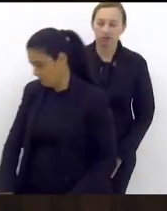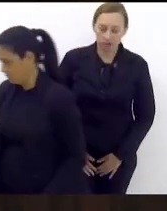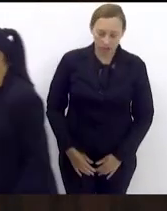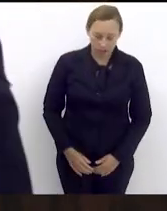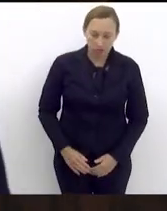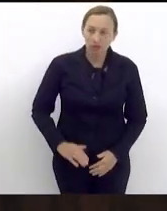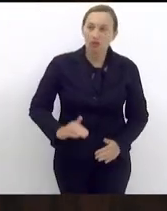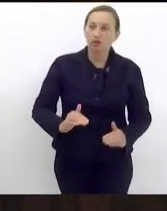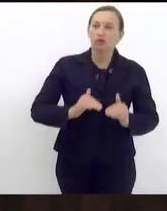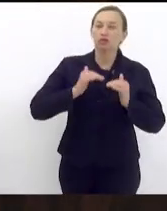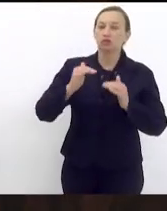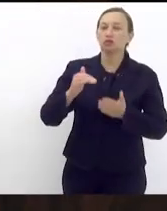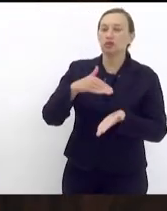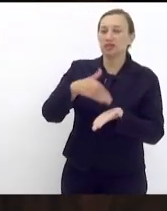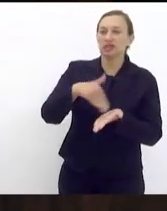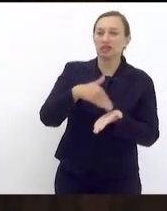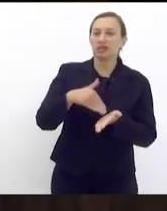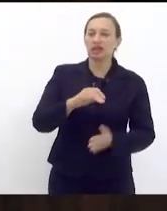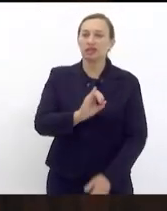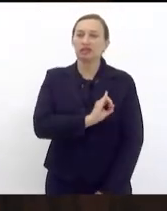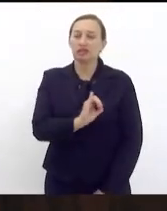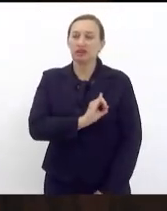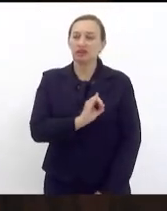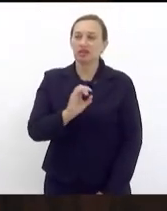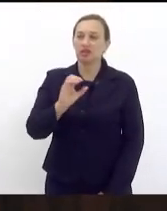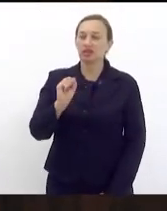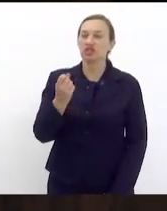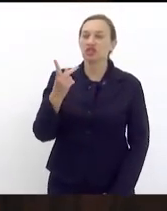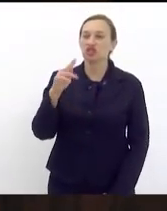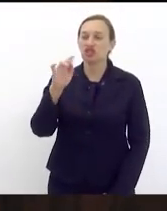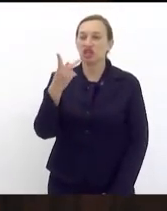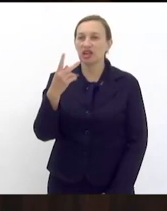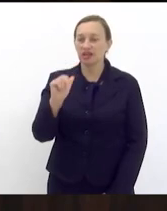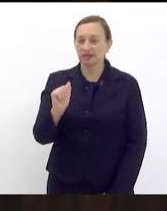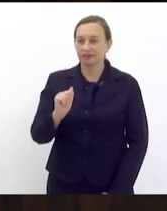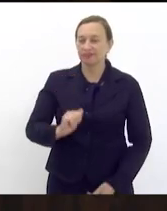Subsecretária de Administração de Itaguaí, Sheila Priscila Nogueira.